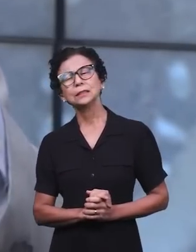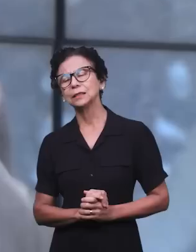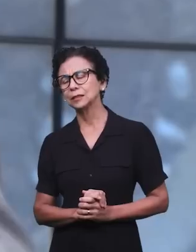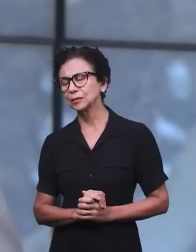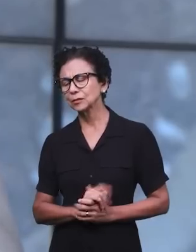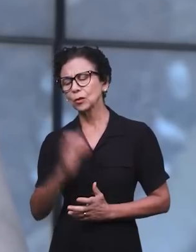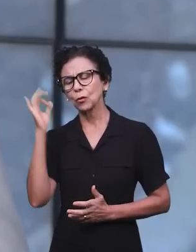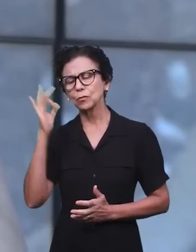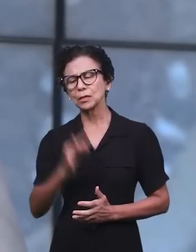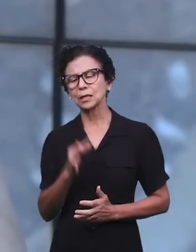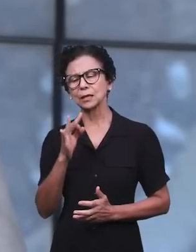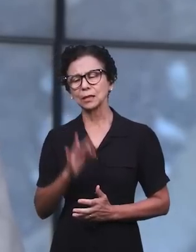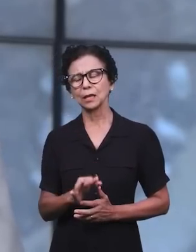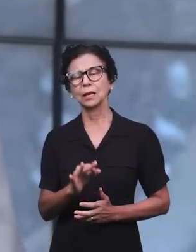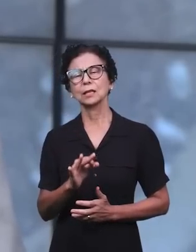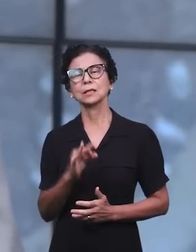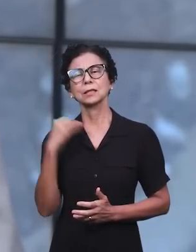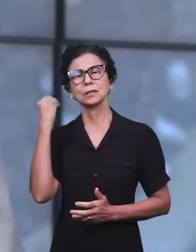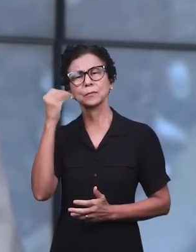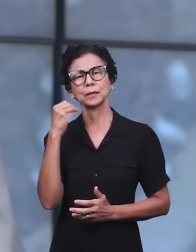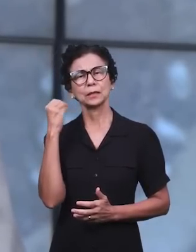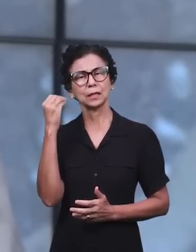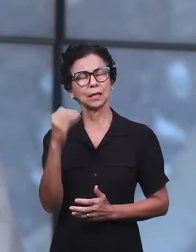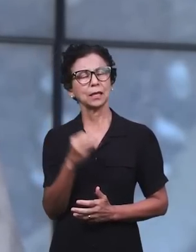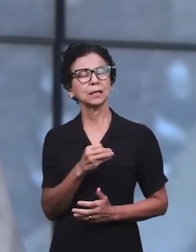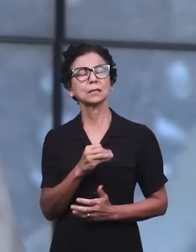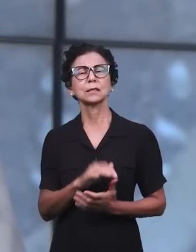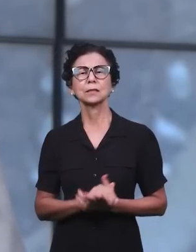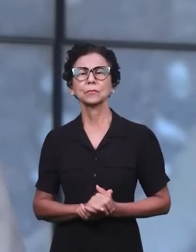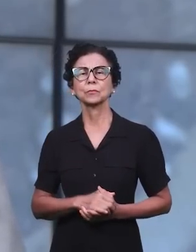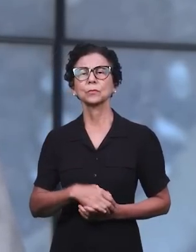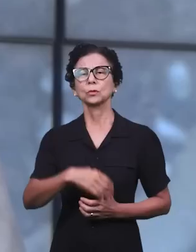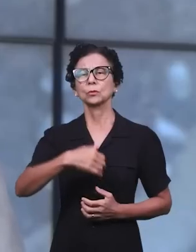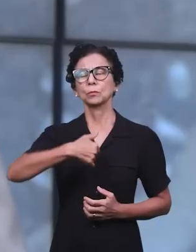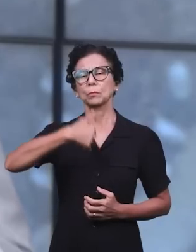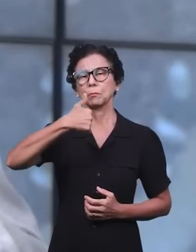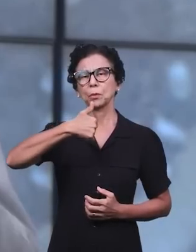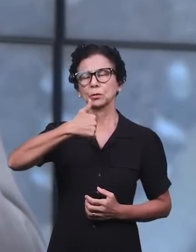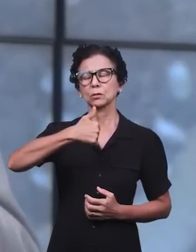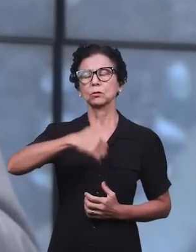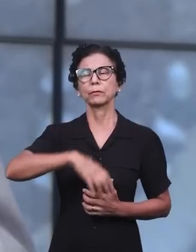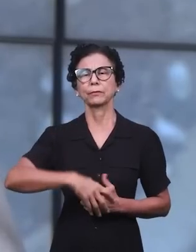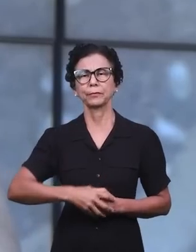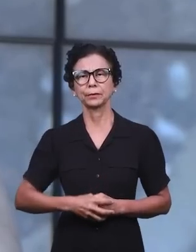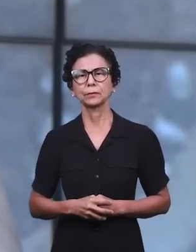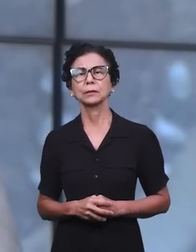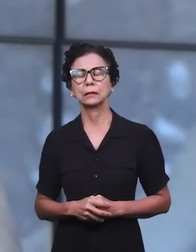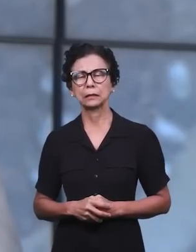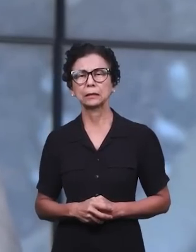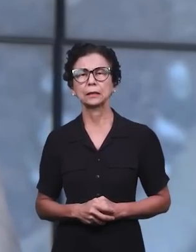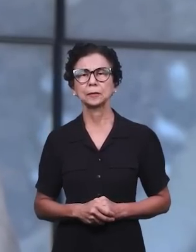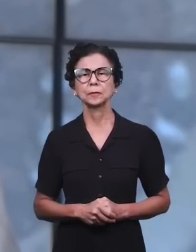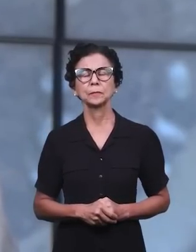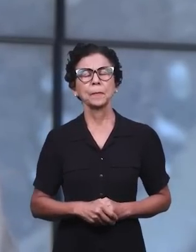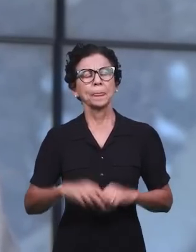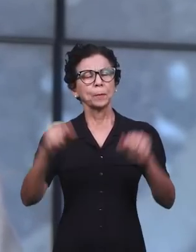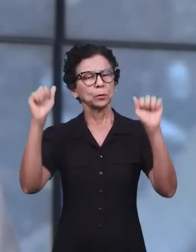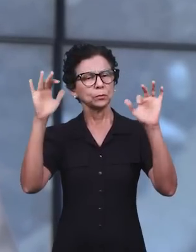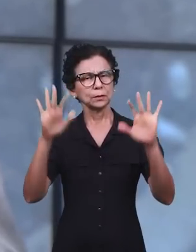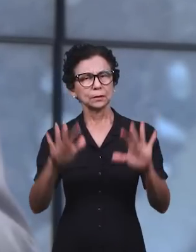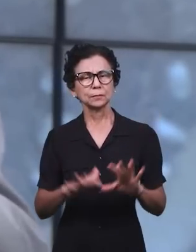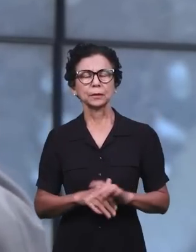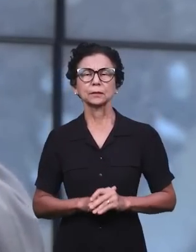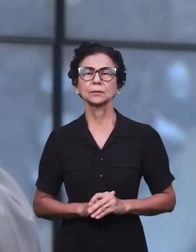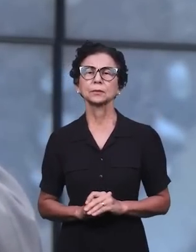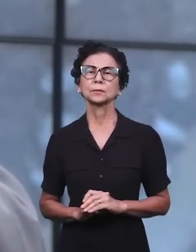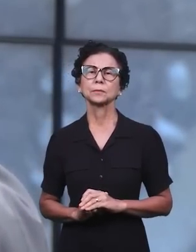tempo passando, daí dos irmãos do Rio Grande do Sul, da região sul do Brasil, trazendo essas informações para nós. Muito